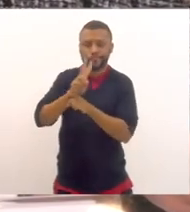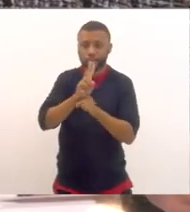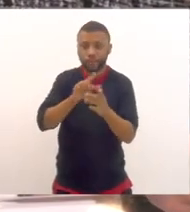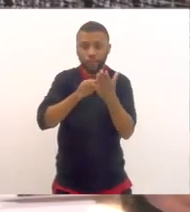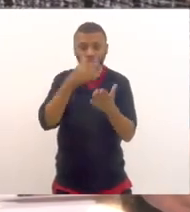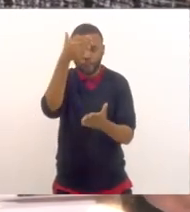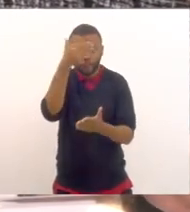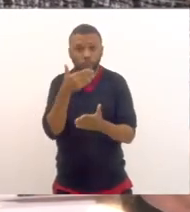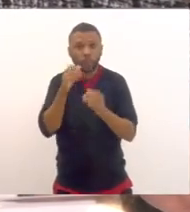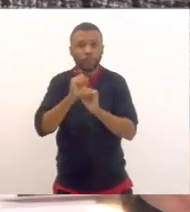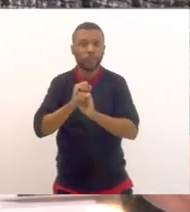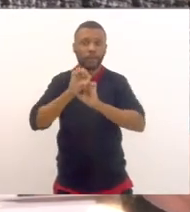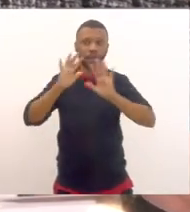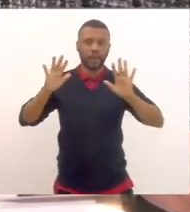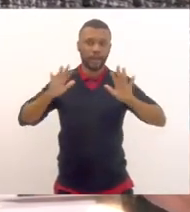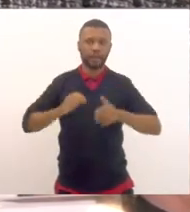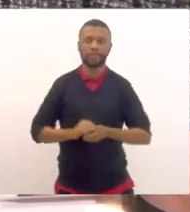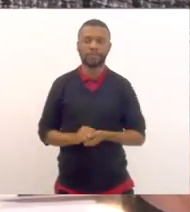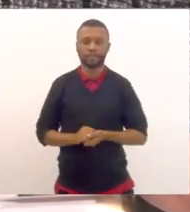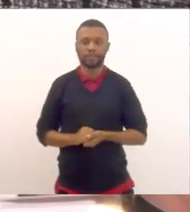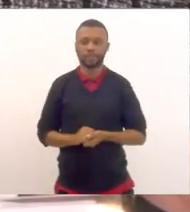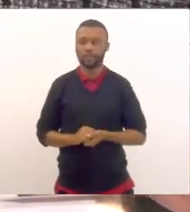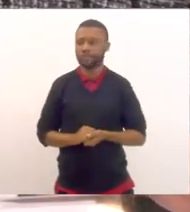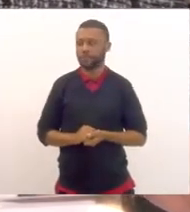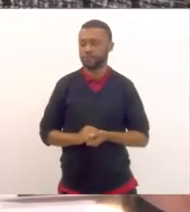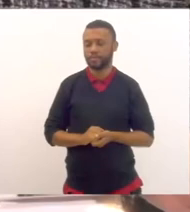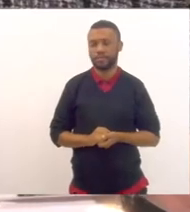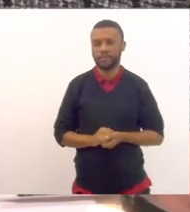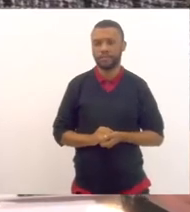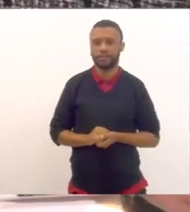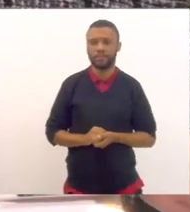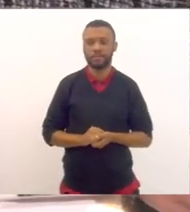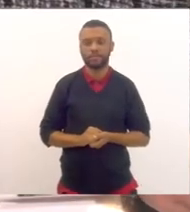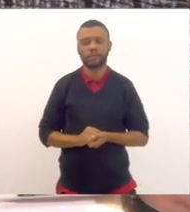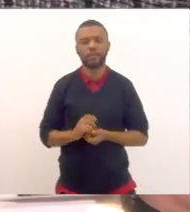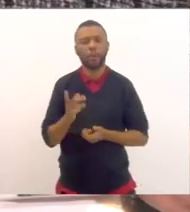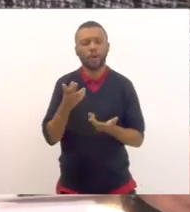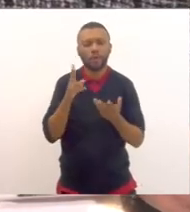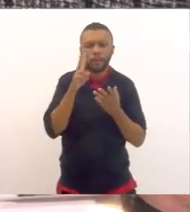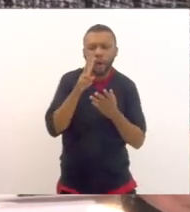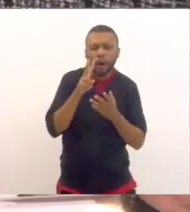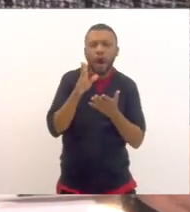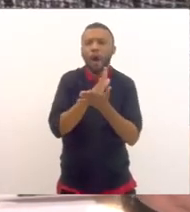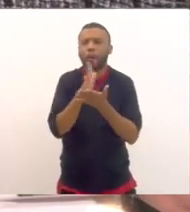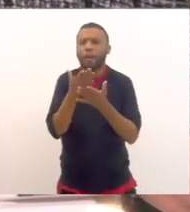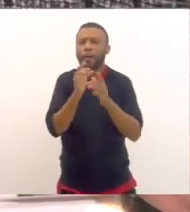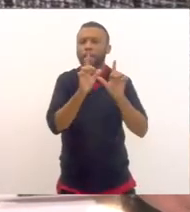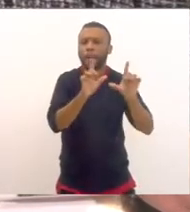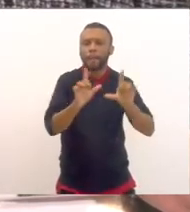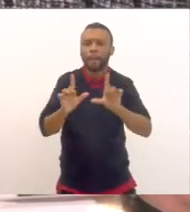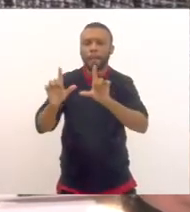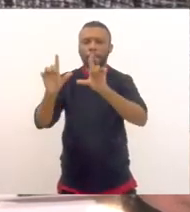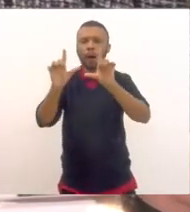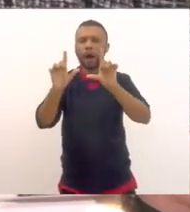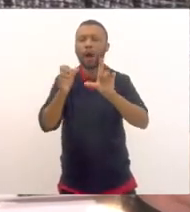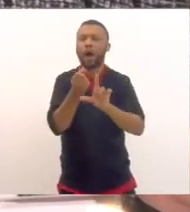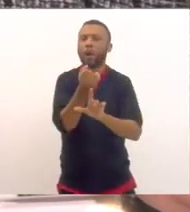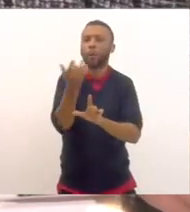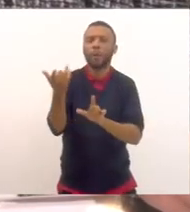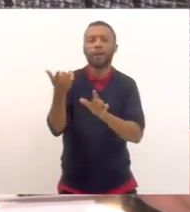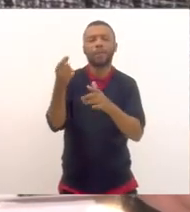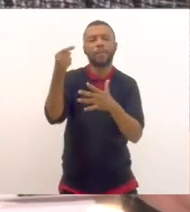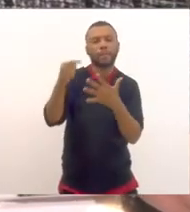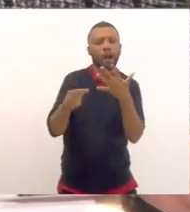claro ainda e hoje aqui a gente viu aqui algumas fotos de parcialmente algumas questões serem